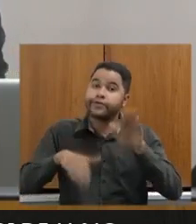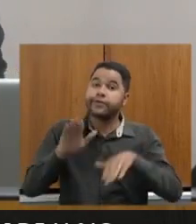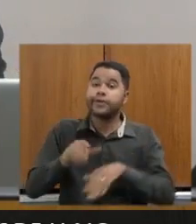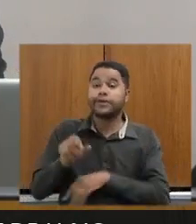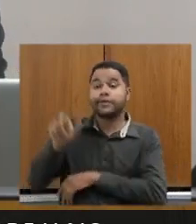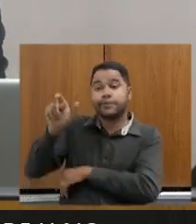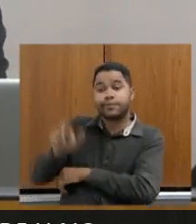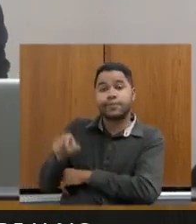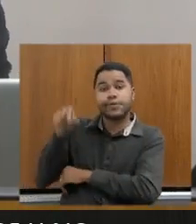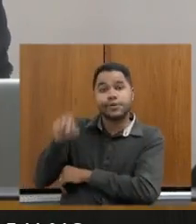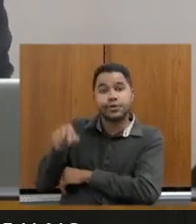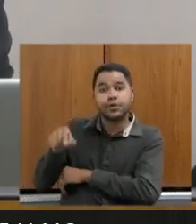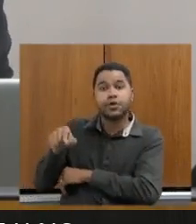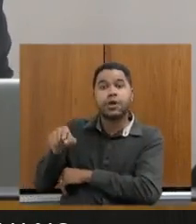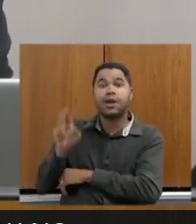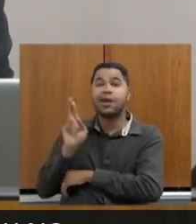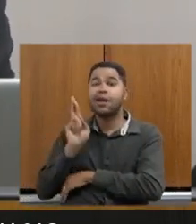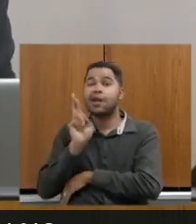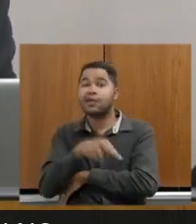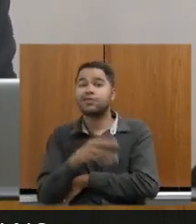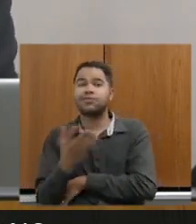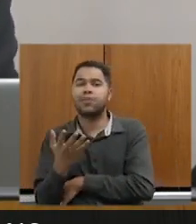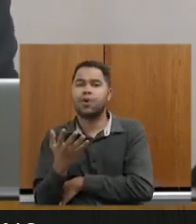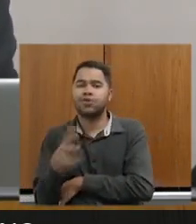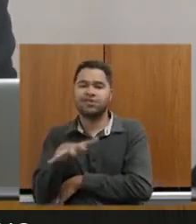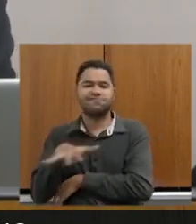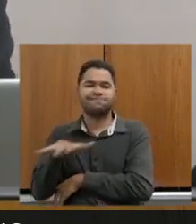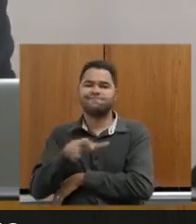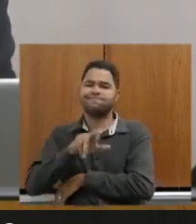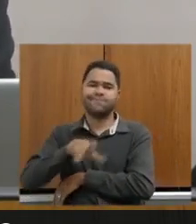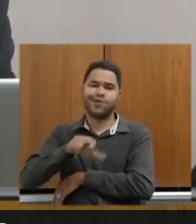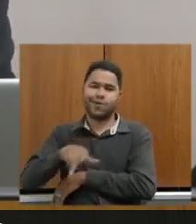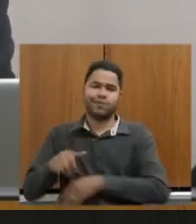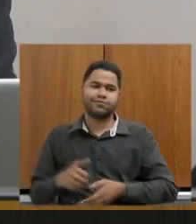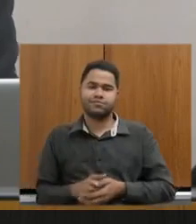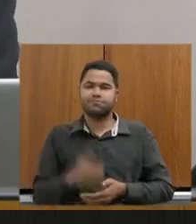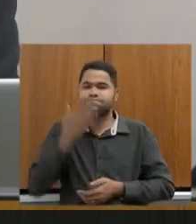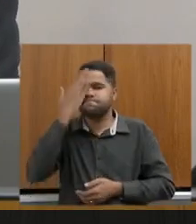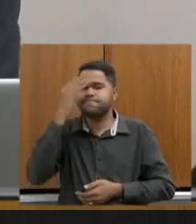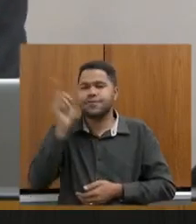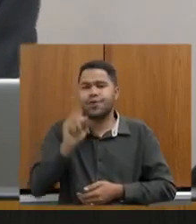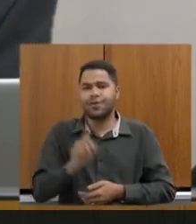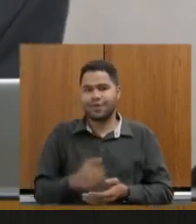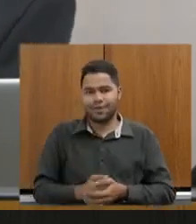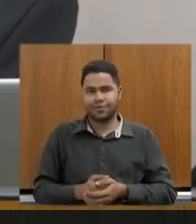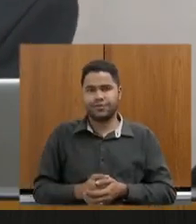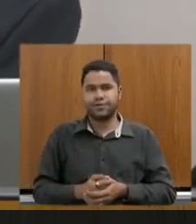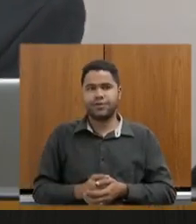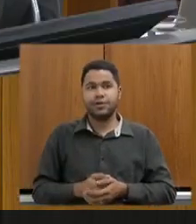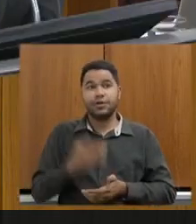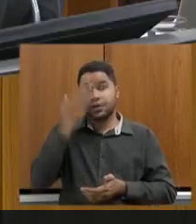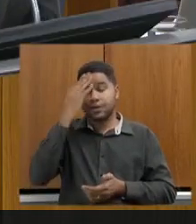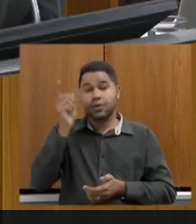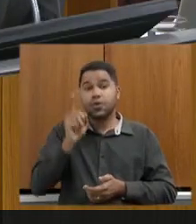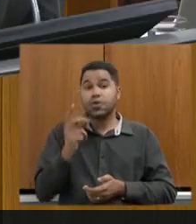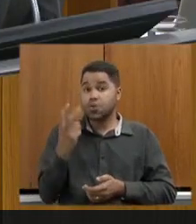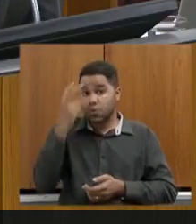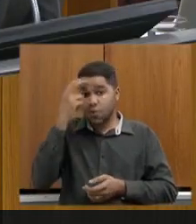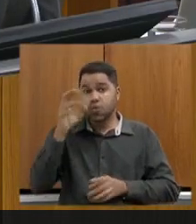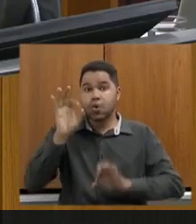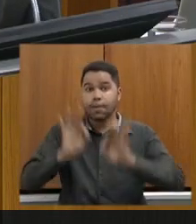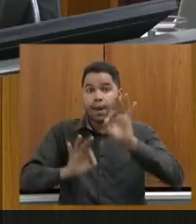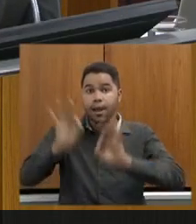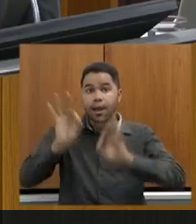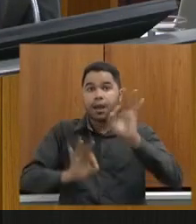quem tá dando essa resposta não é do Meio tem não Eu não entendi a cultura